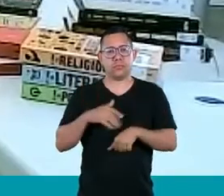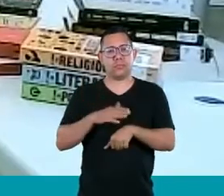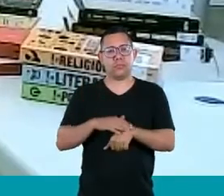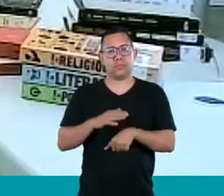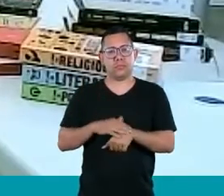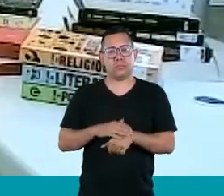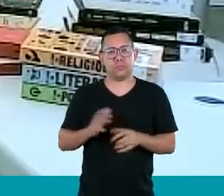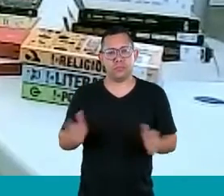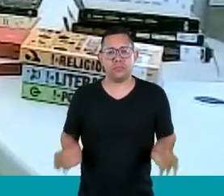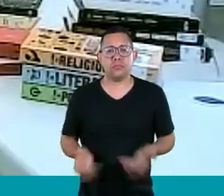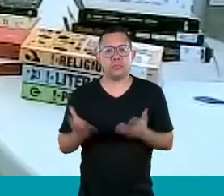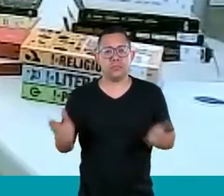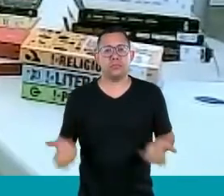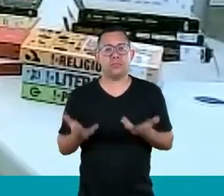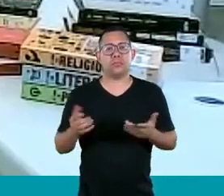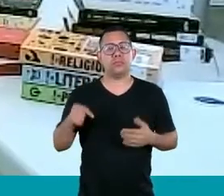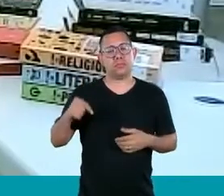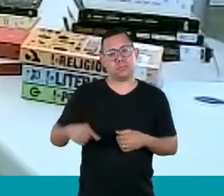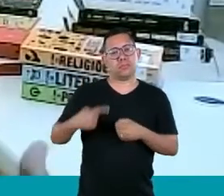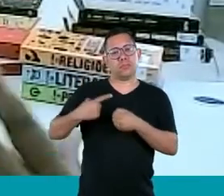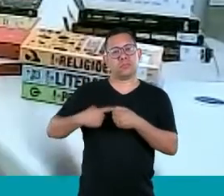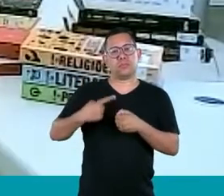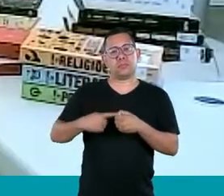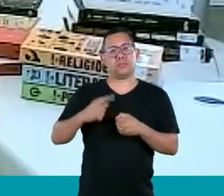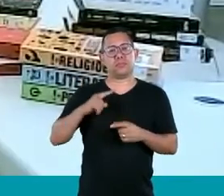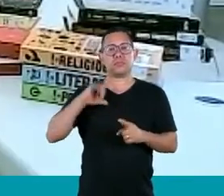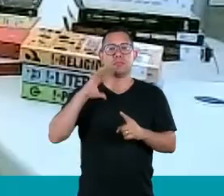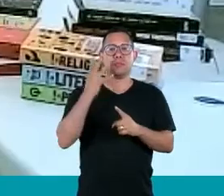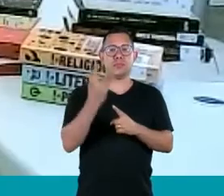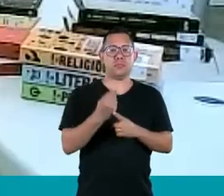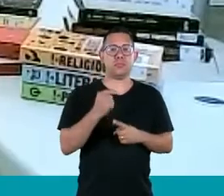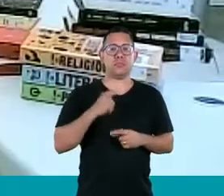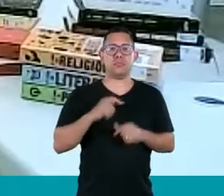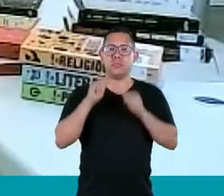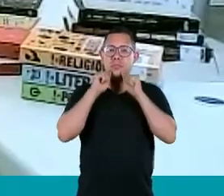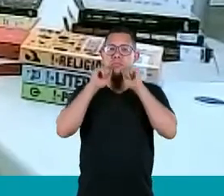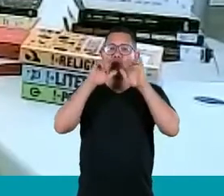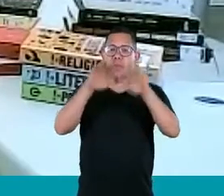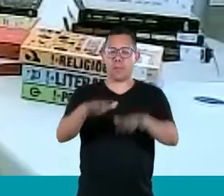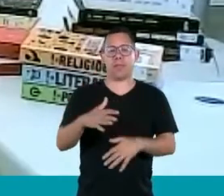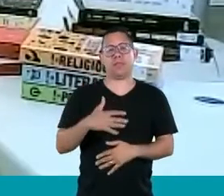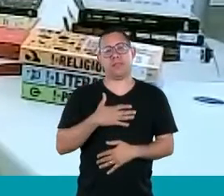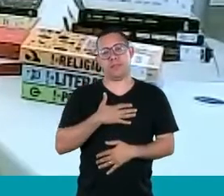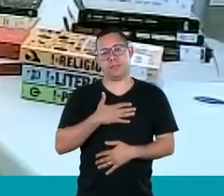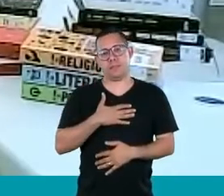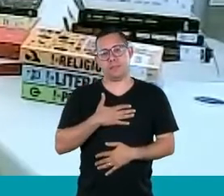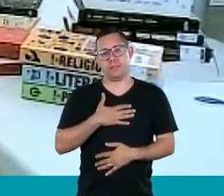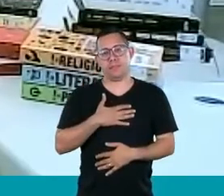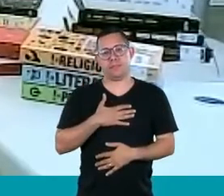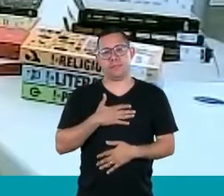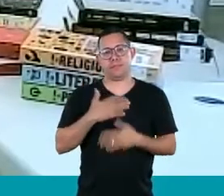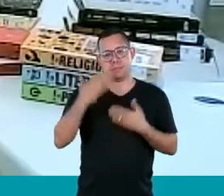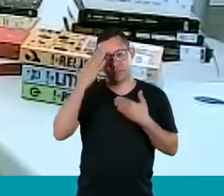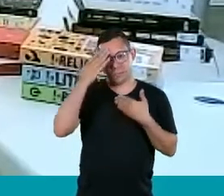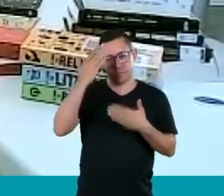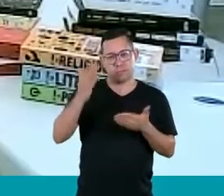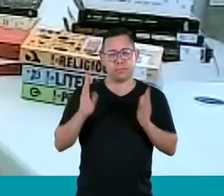nossa cidade, do nosso município, e um lugar de muitas bênçãos em minha vida. Feito, então, esses